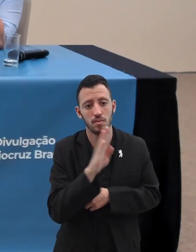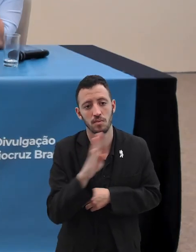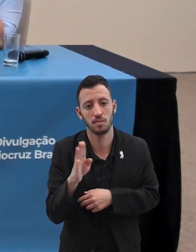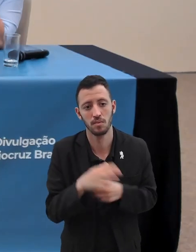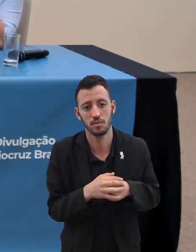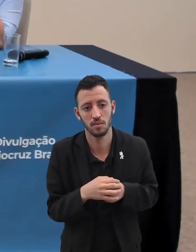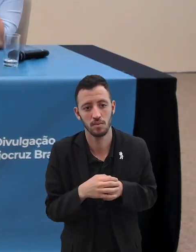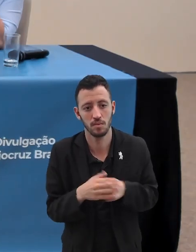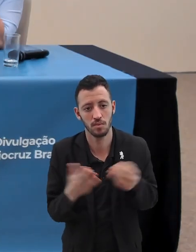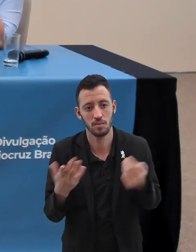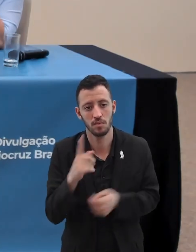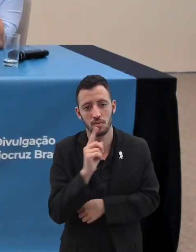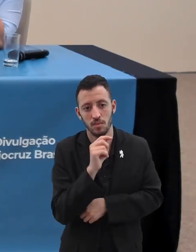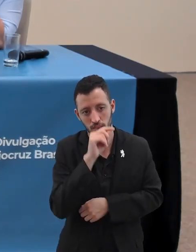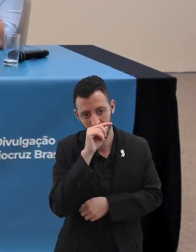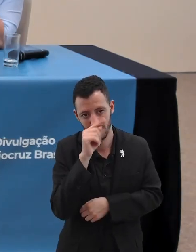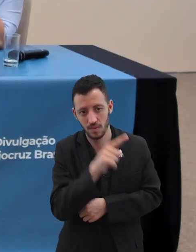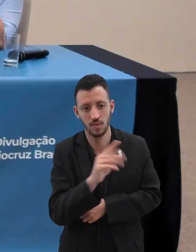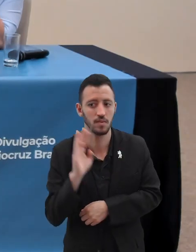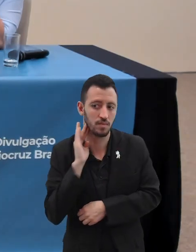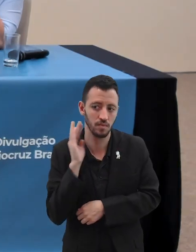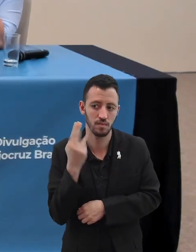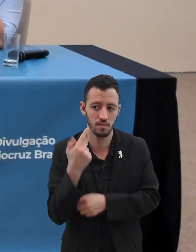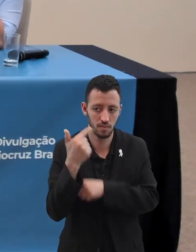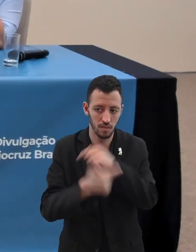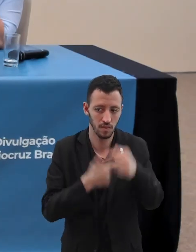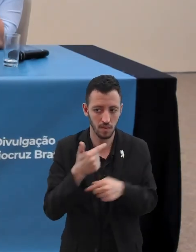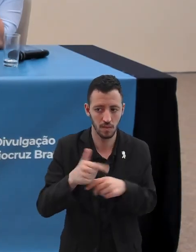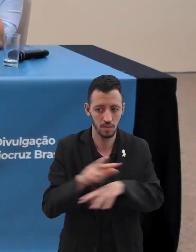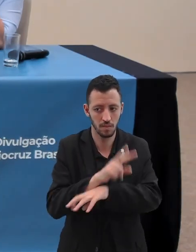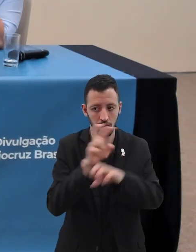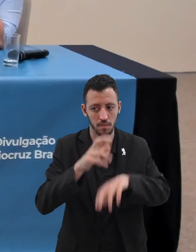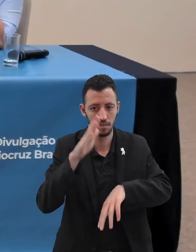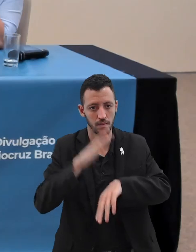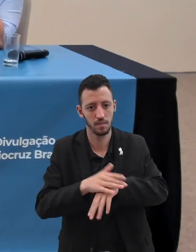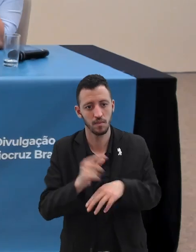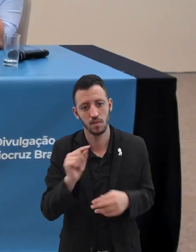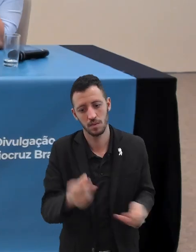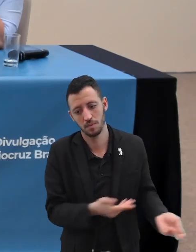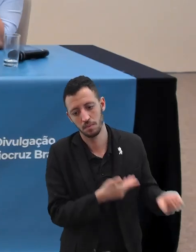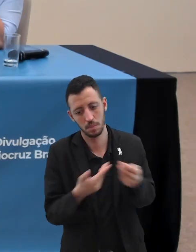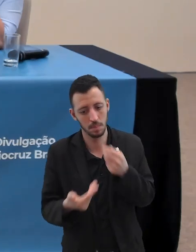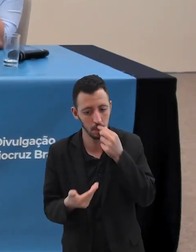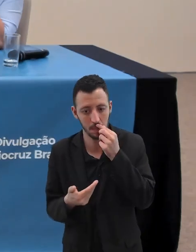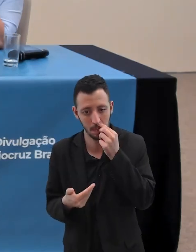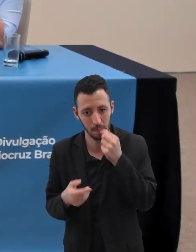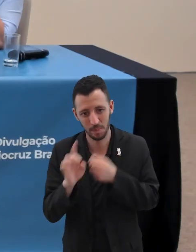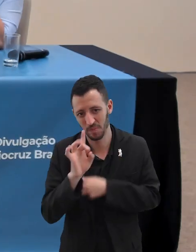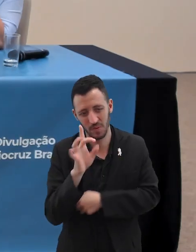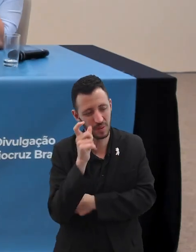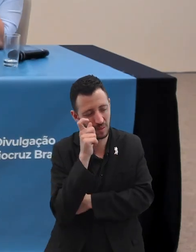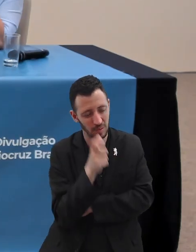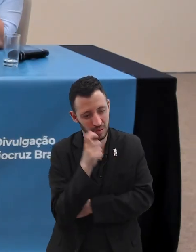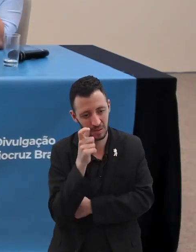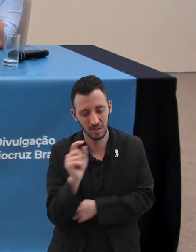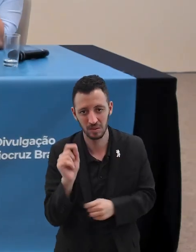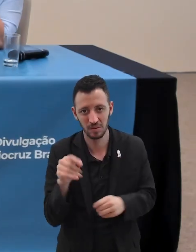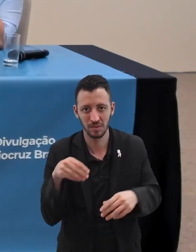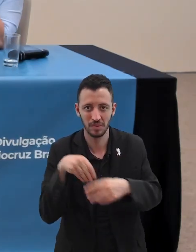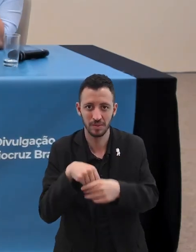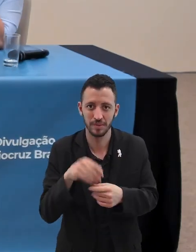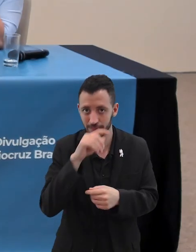FAPEA de Belo Horizonte, que trabalhou com questões mais de recepção, né? Não interessa saber apenas